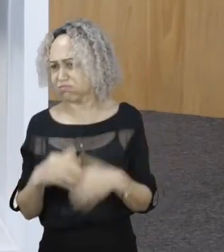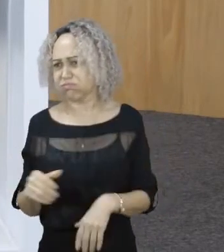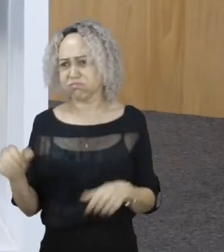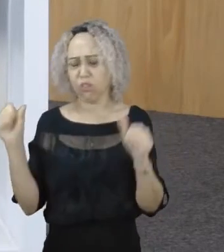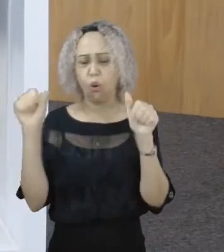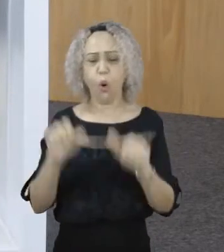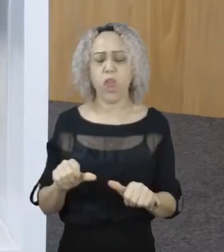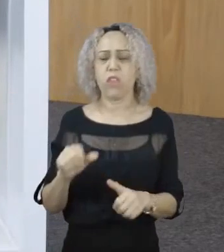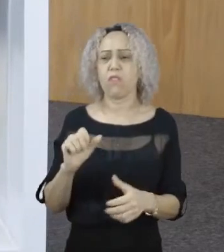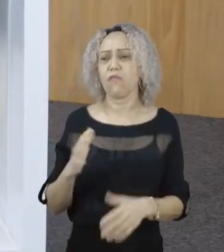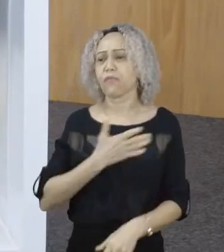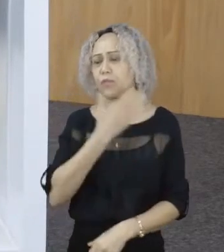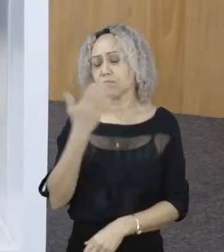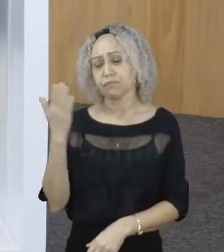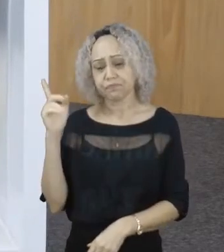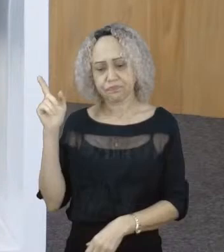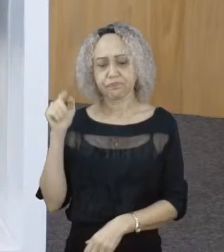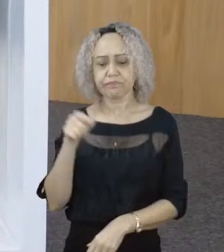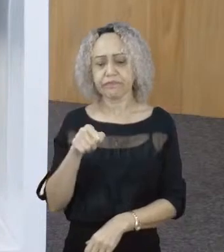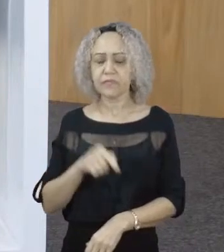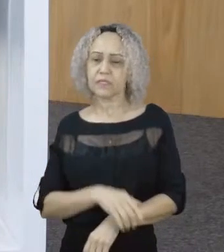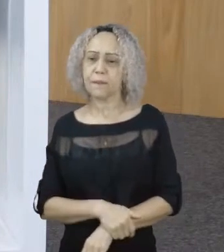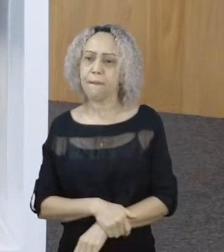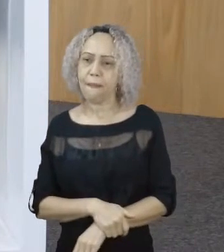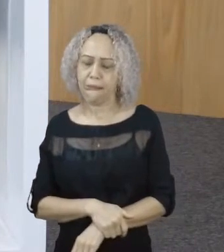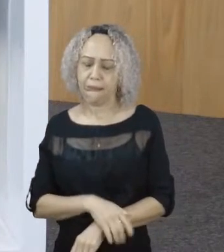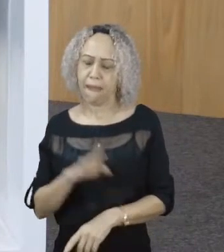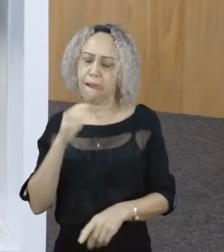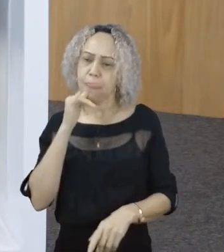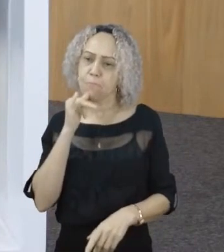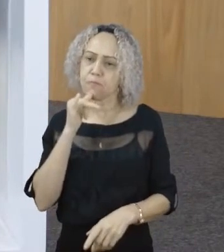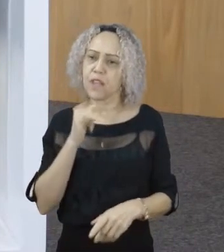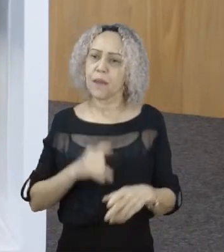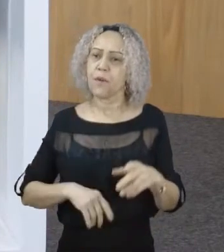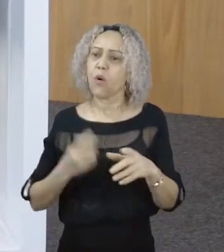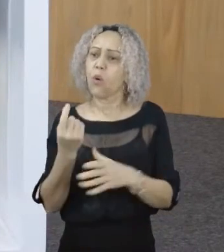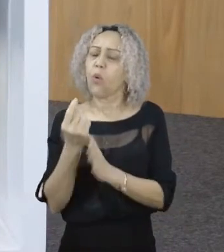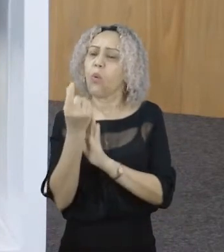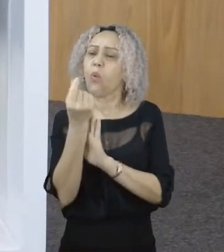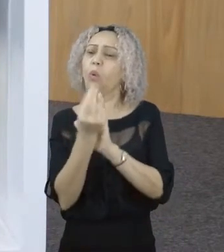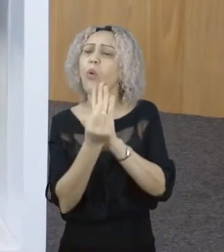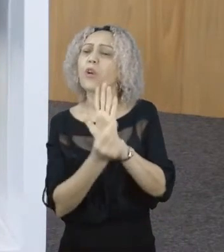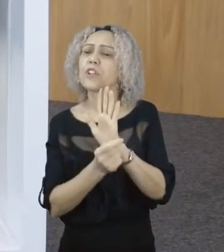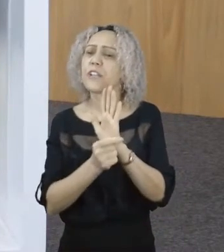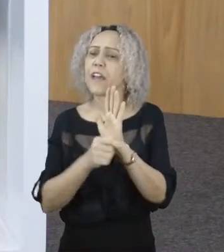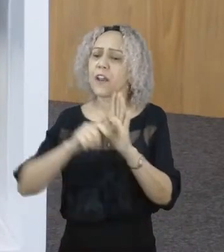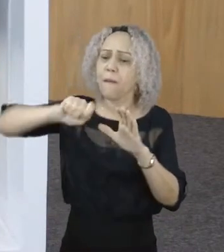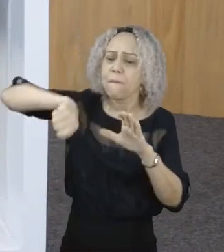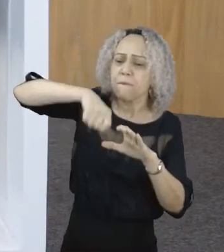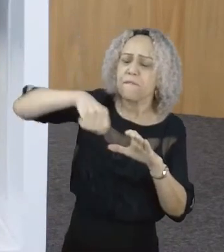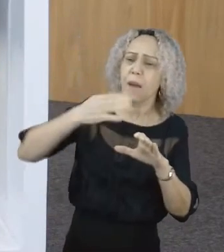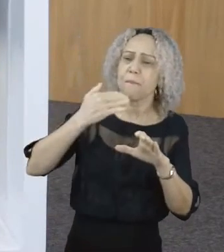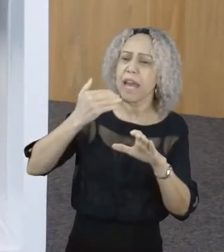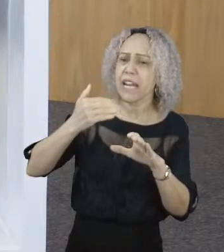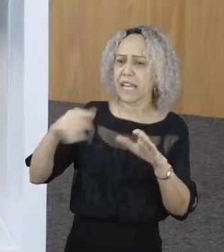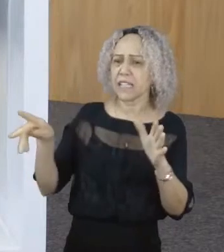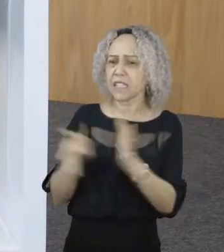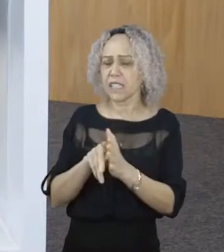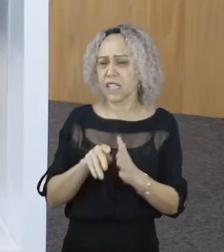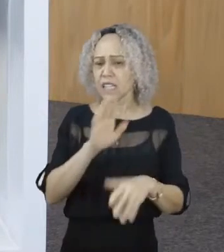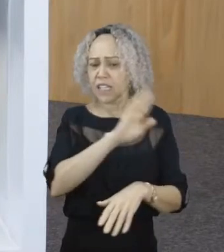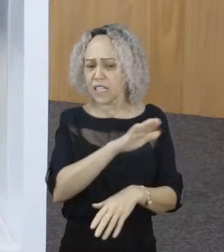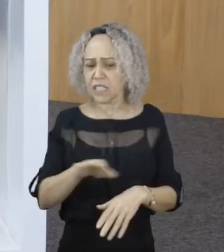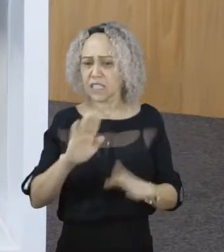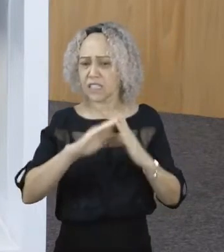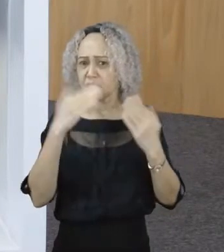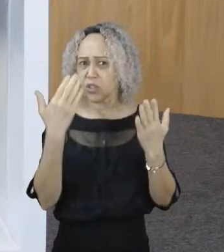aquele congelamento do dinheiro da merenda das crianças durante todo o governo. Também deixou outro